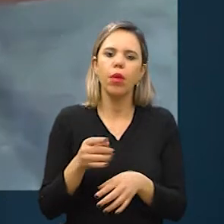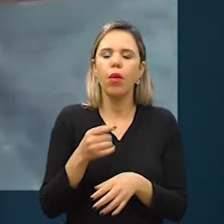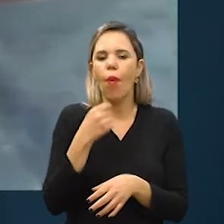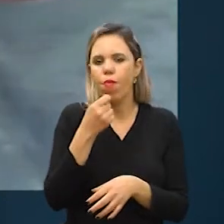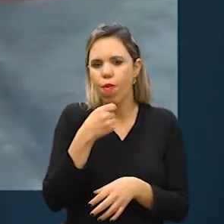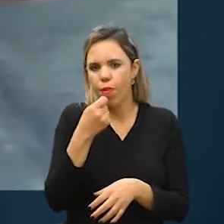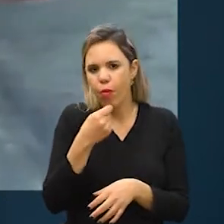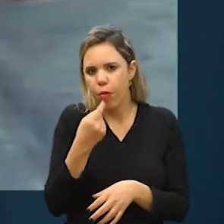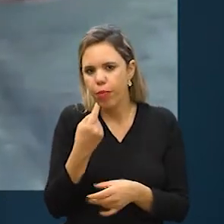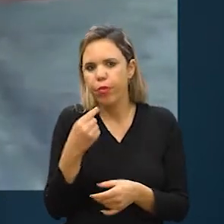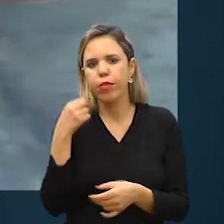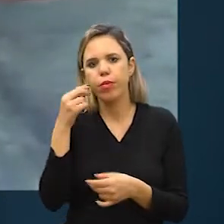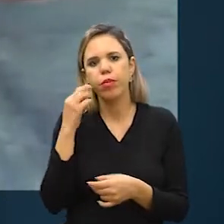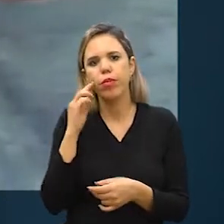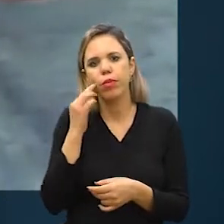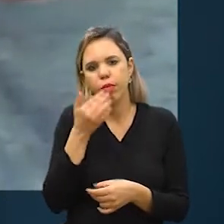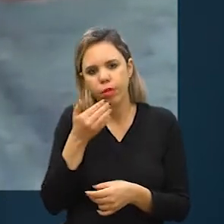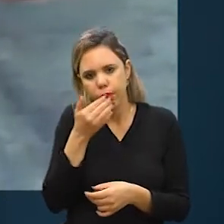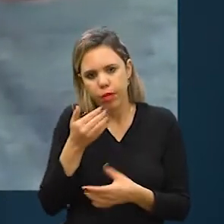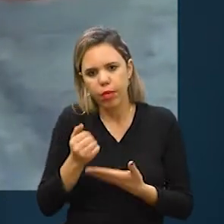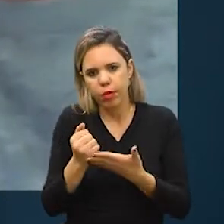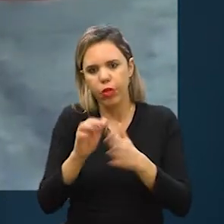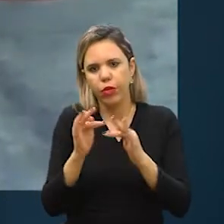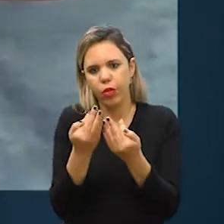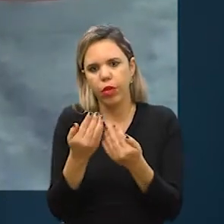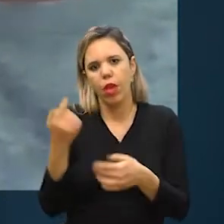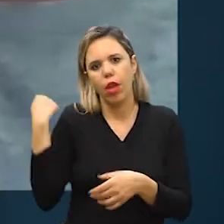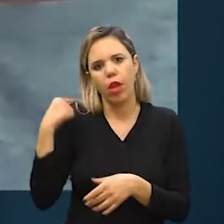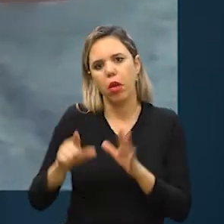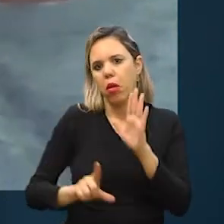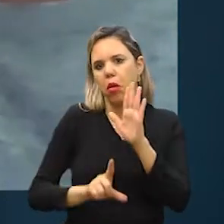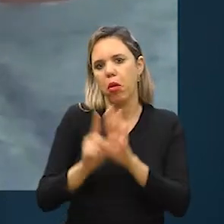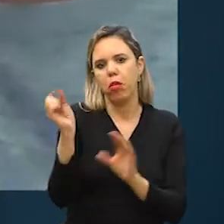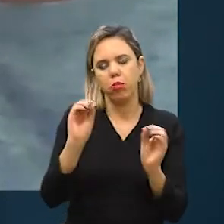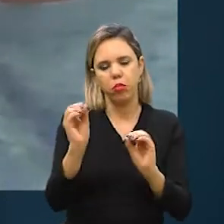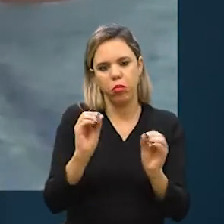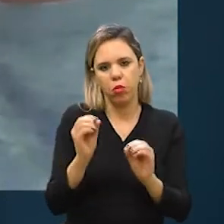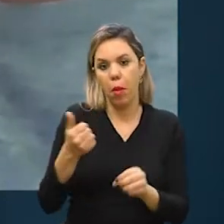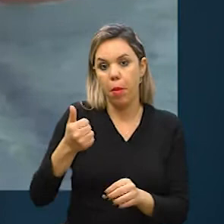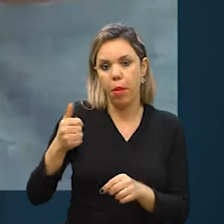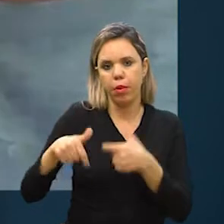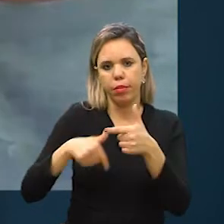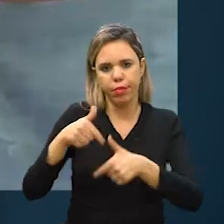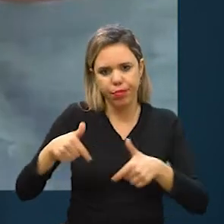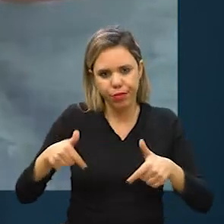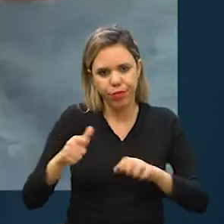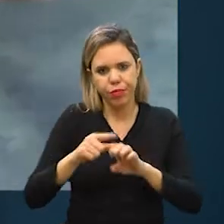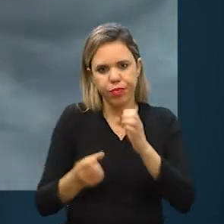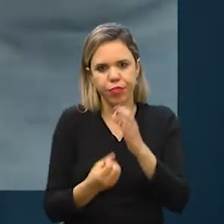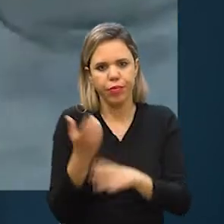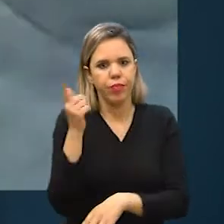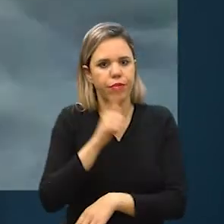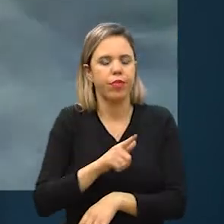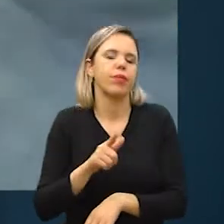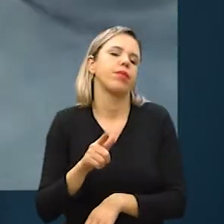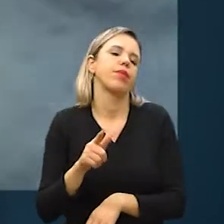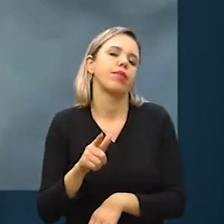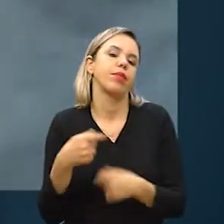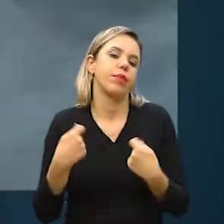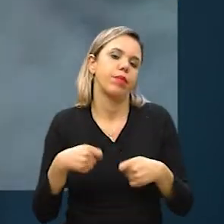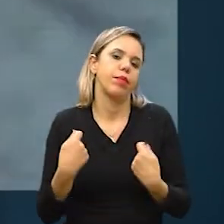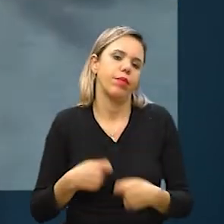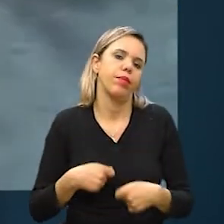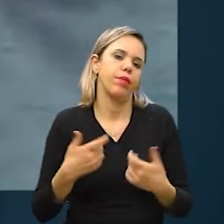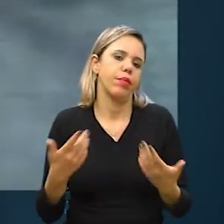vender pirulito para poder ajudá-los. Claro que aquilo não rendia nada, mas foi o meu primeiro ato de empreendedorismo